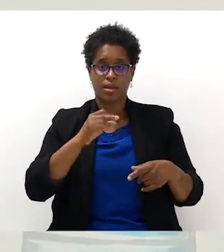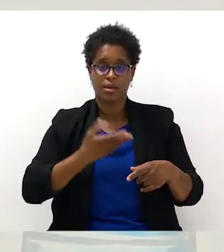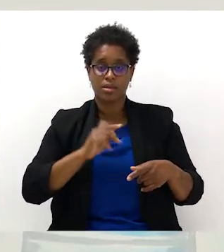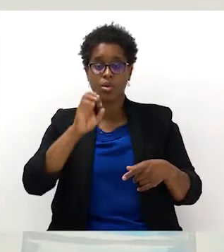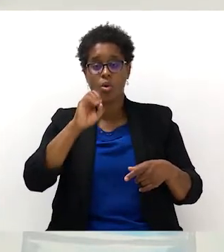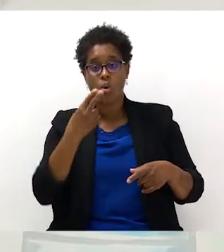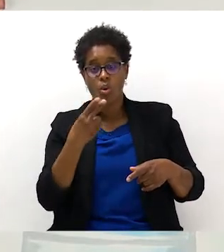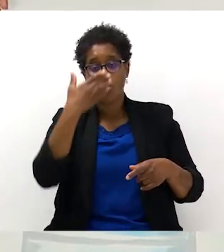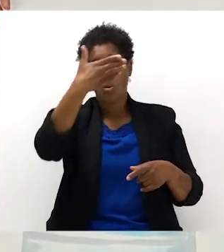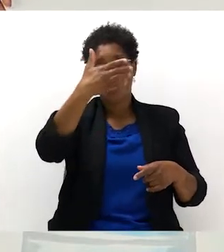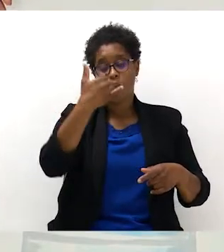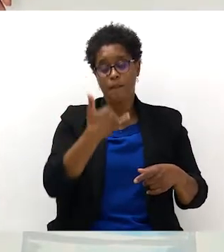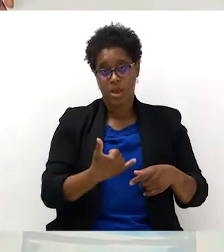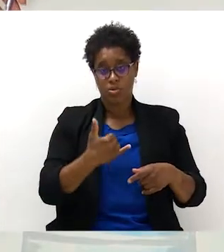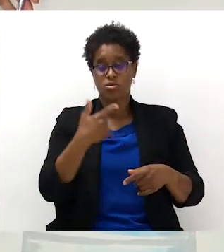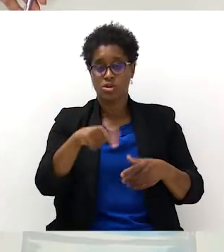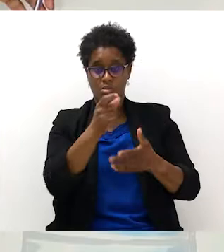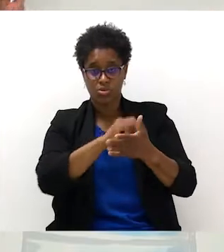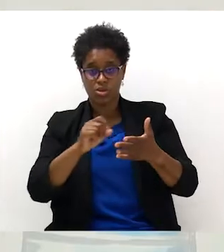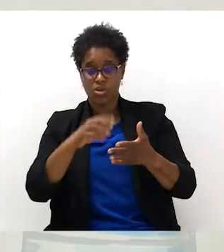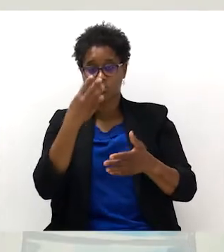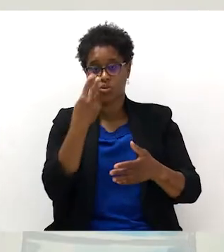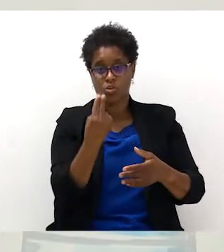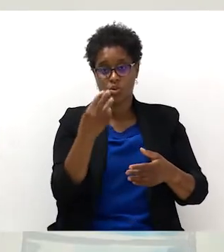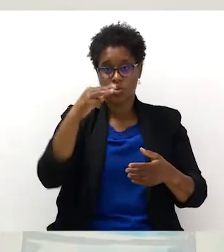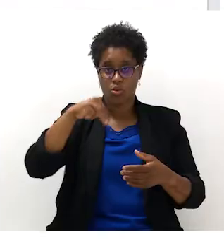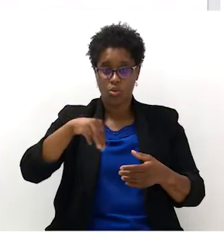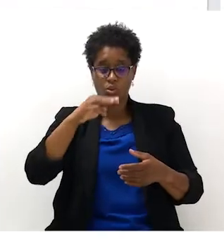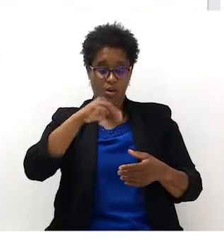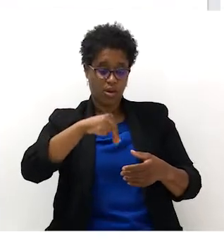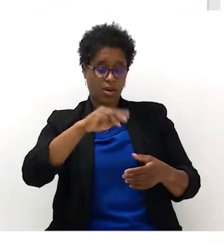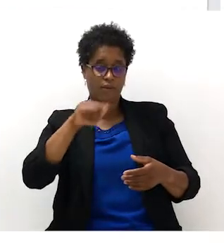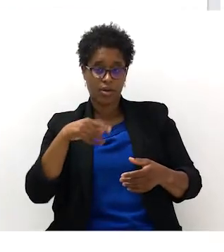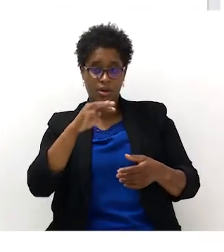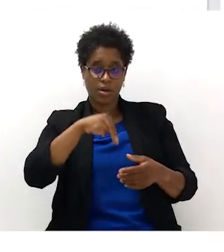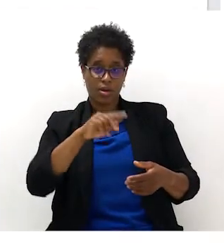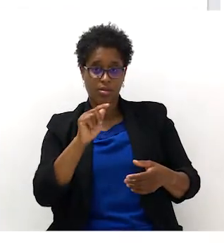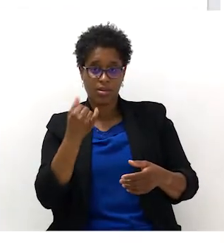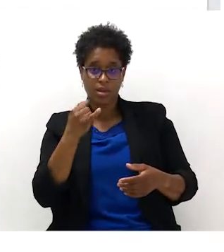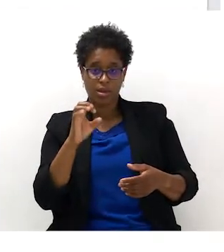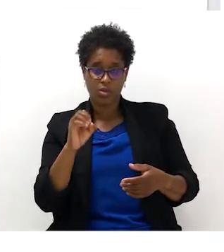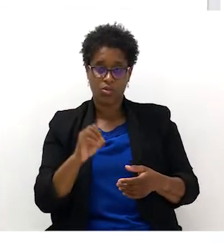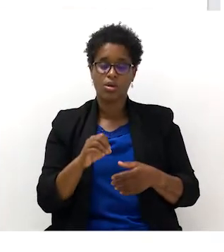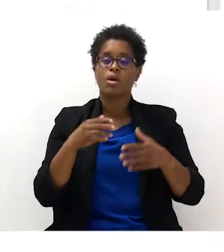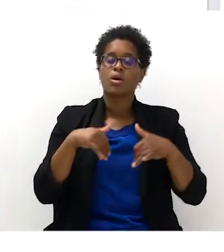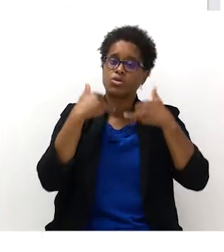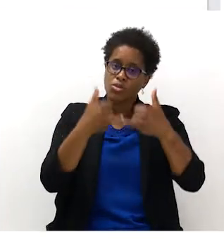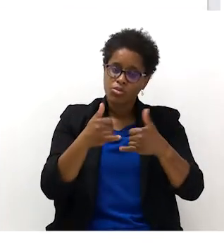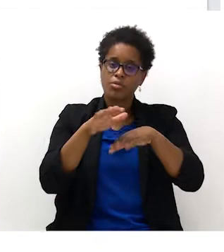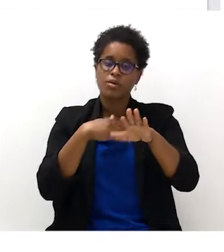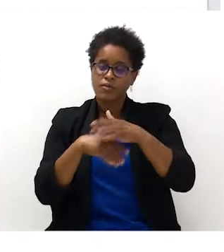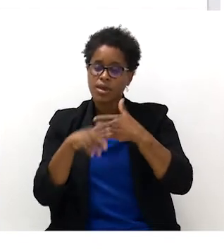1/2. Está aqui por escrito 1/2. Depois, para calcular a